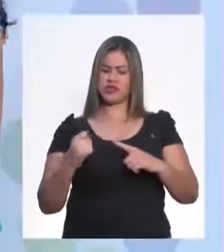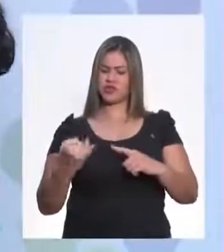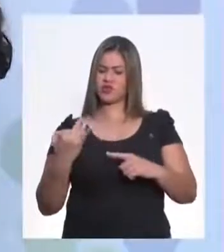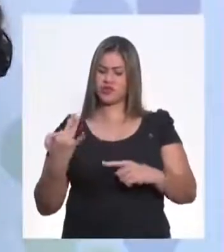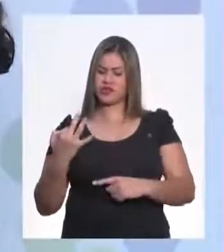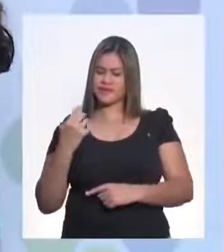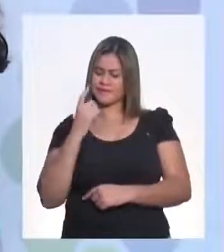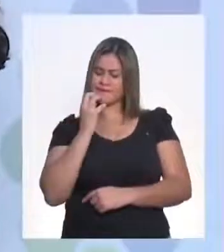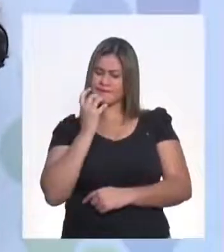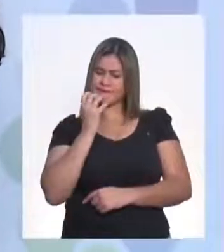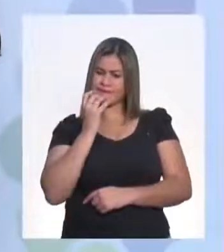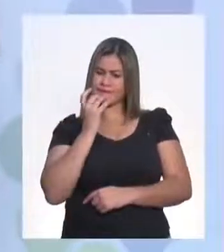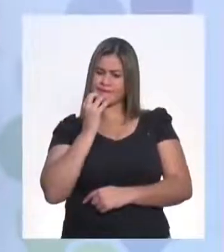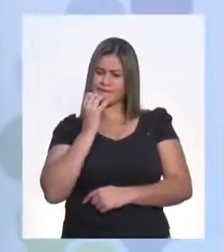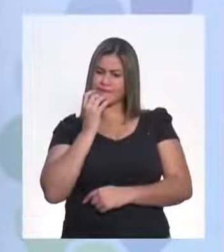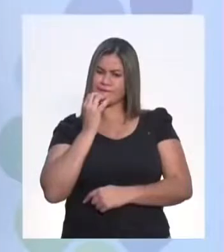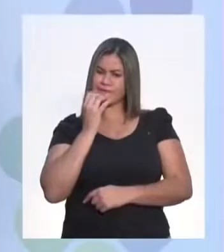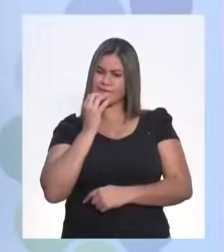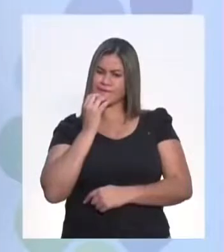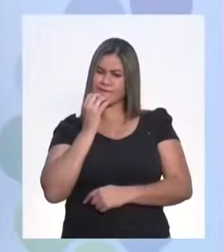aqui?